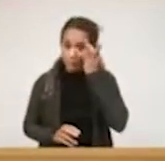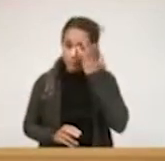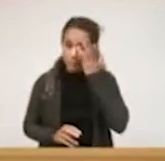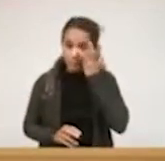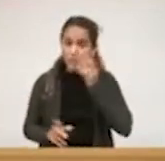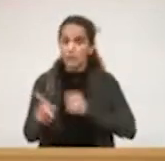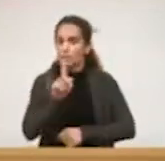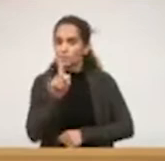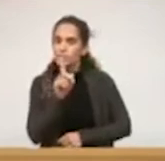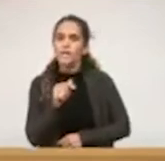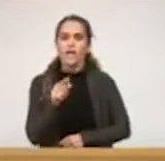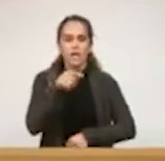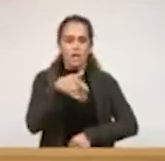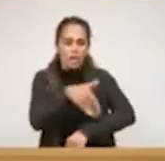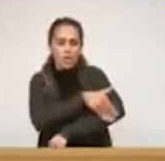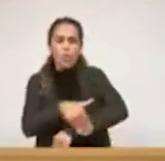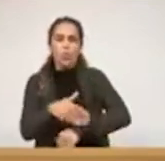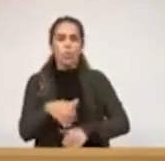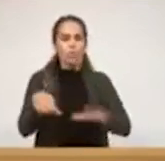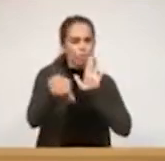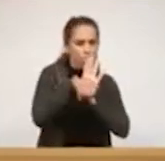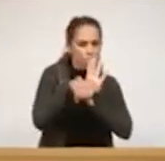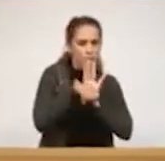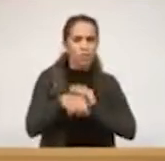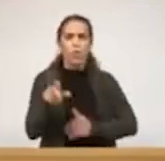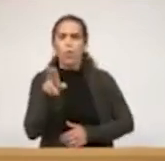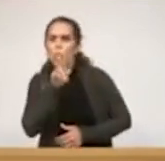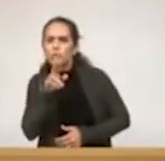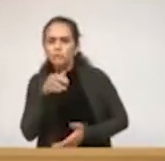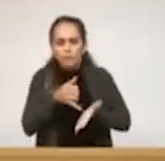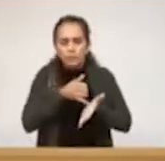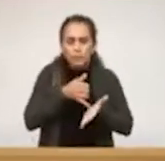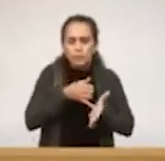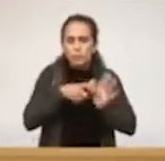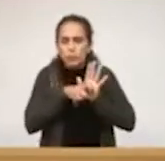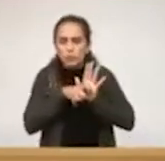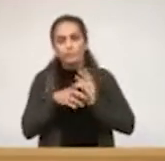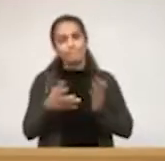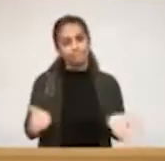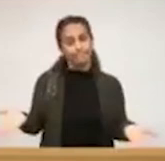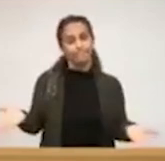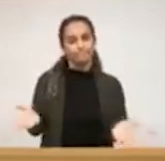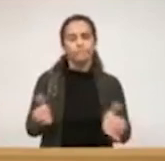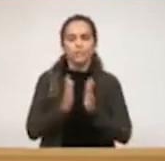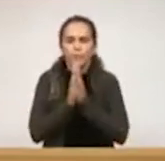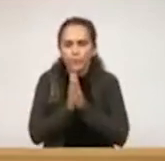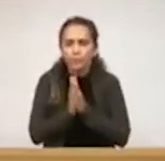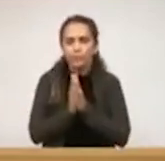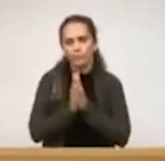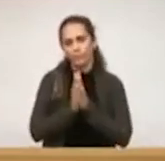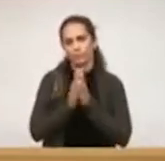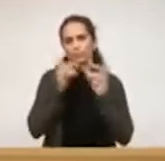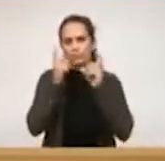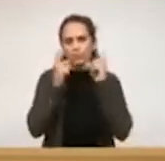assediado por traficantes na rua daqui a pouco usuários de droga Então faço aqui um apelo preocupado